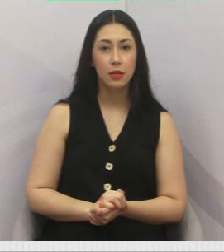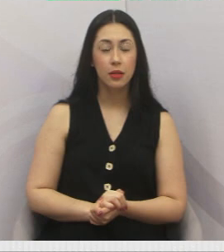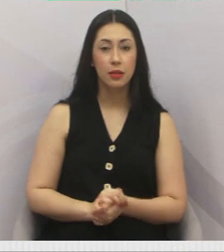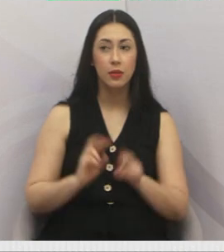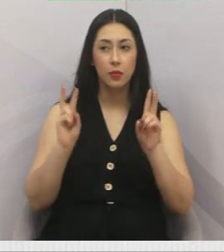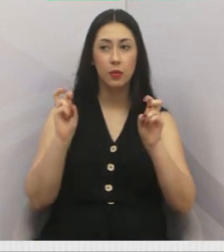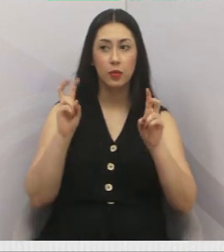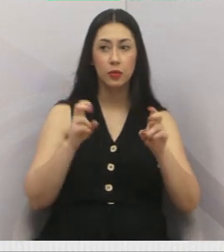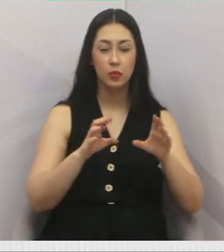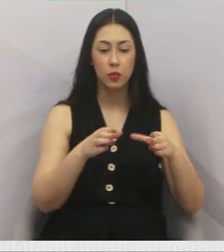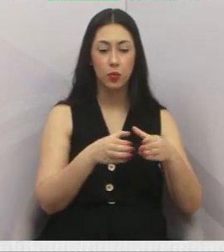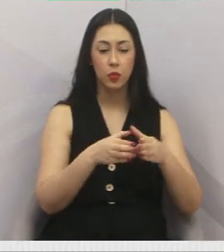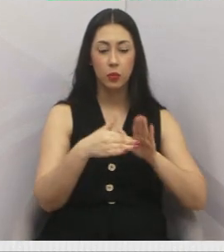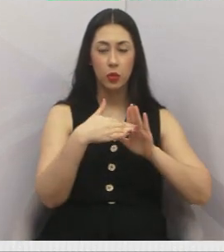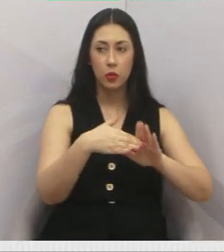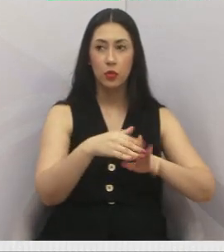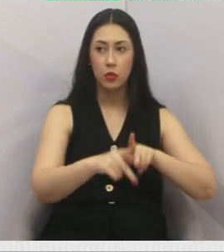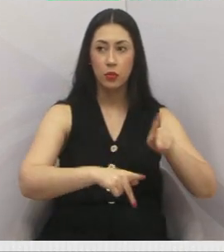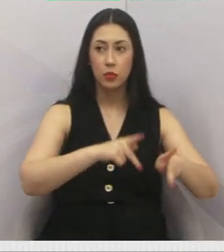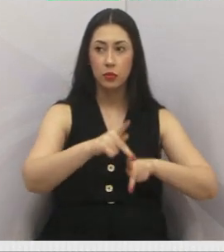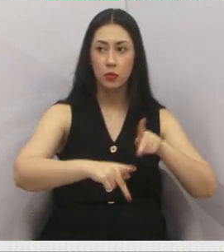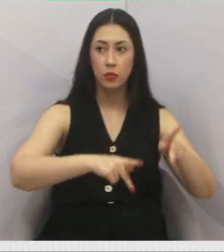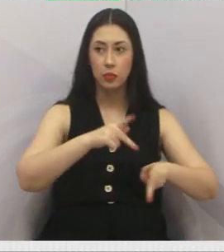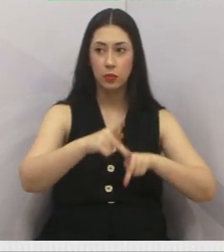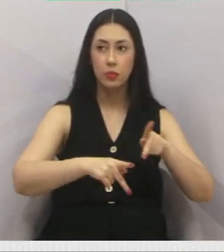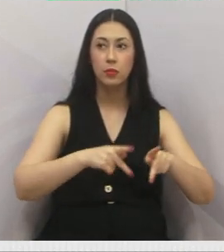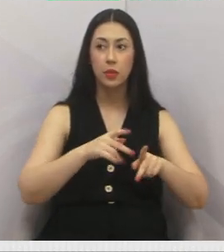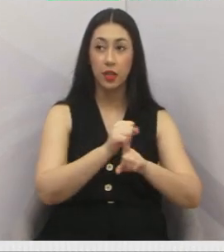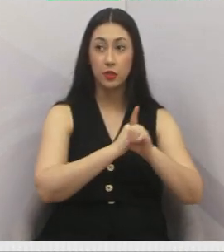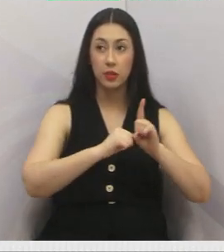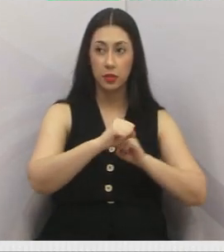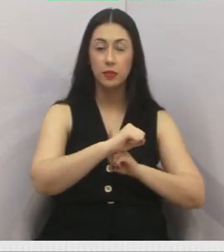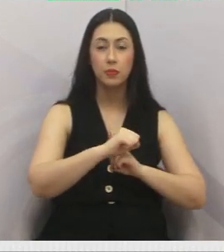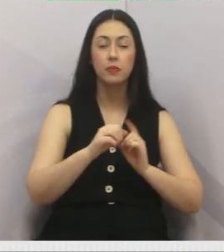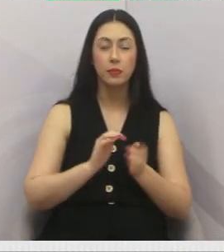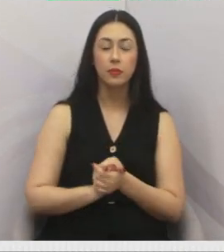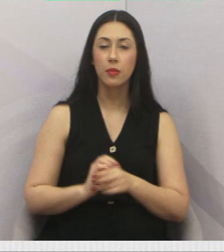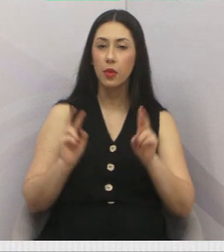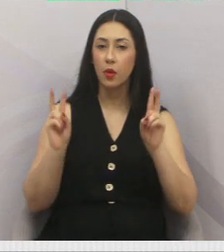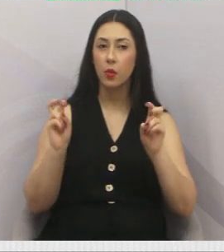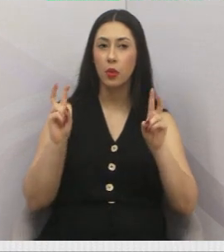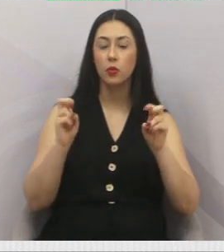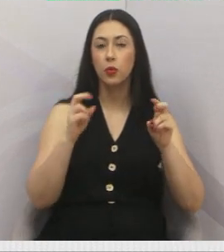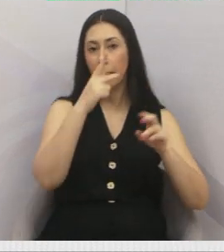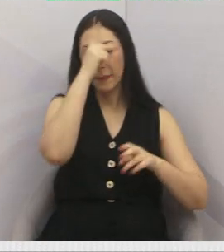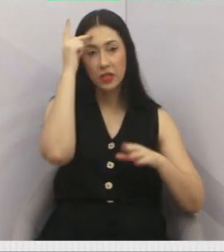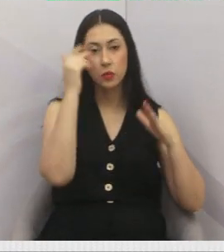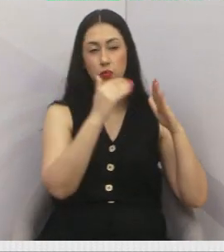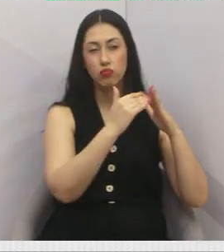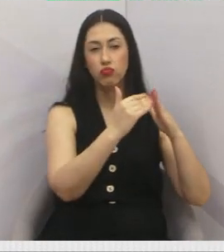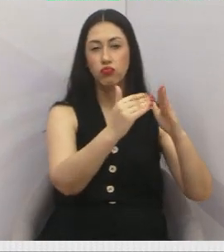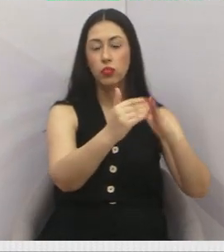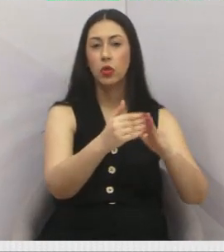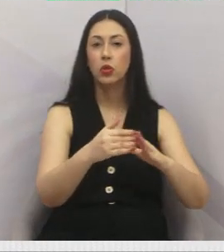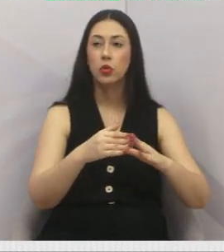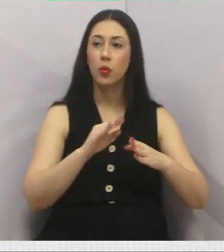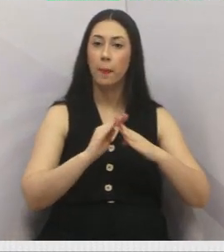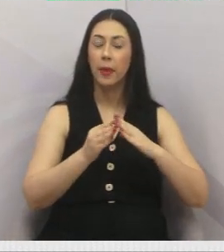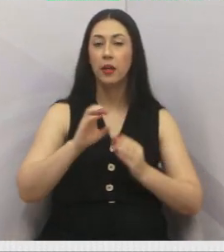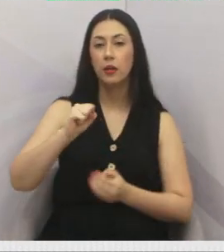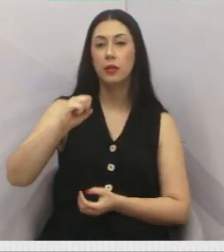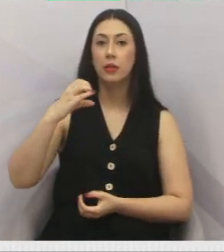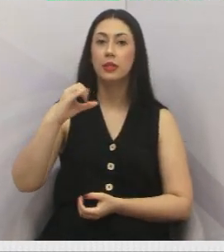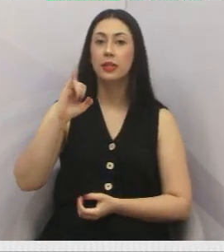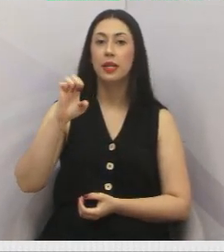Segmento movimentos populares e ou coletivos. Um voto Associação dos Proprietários e Moradores do Jardim Siesta. Segmento